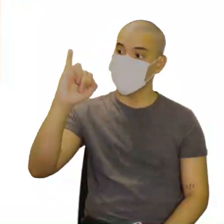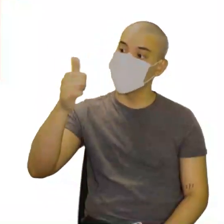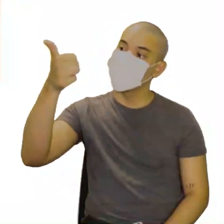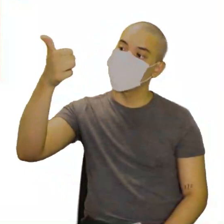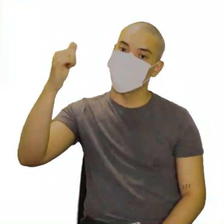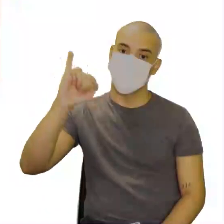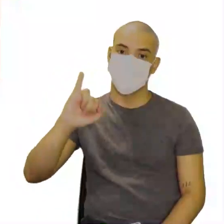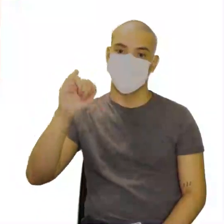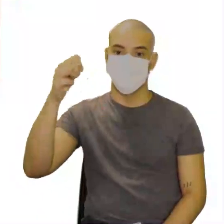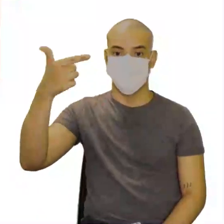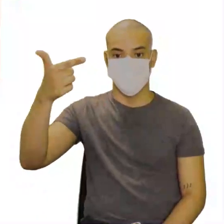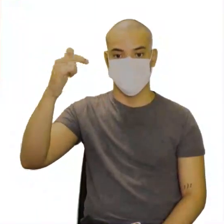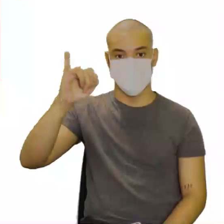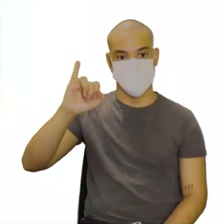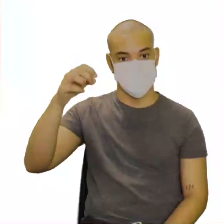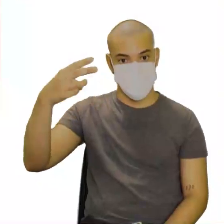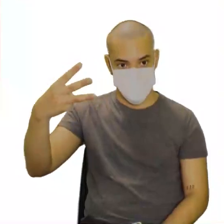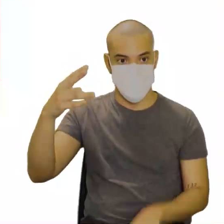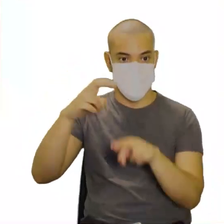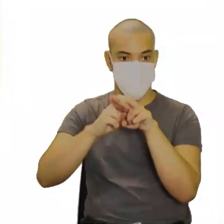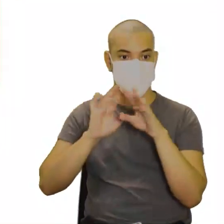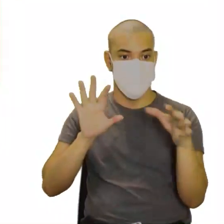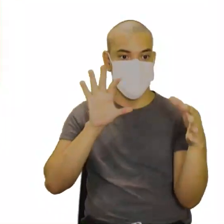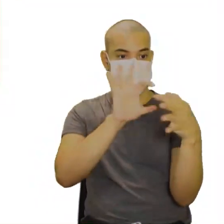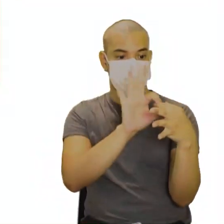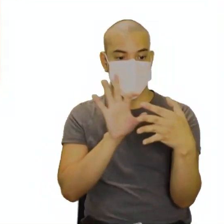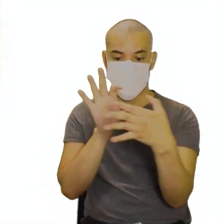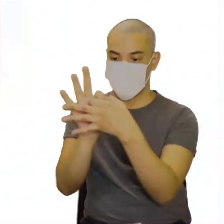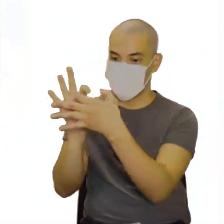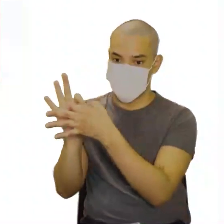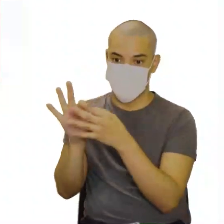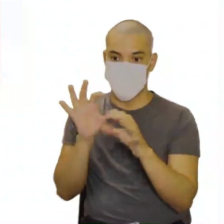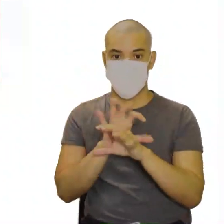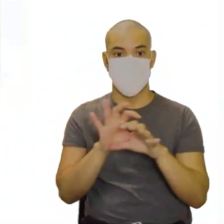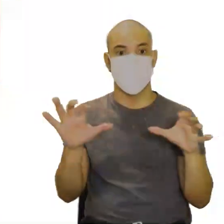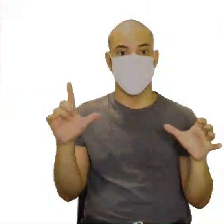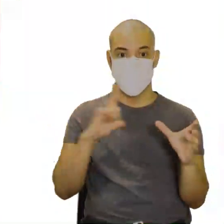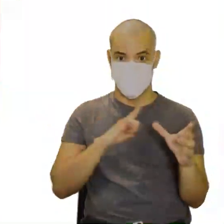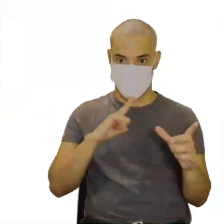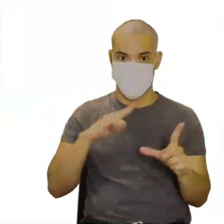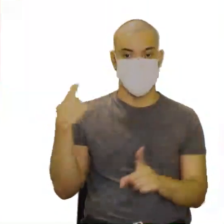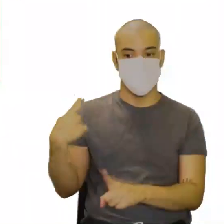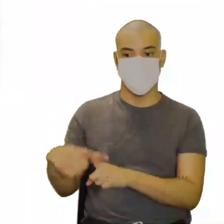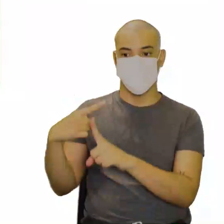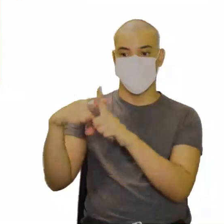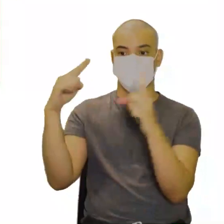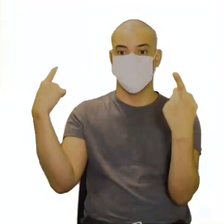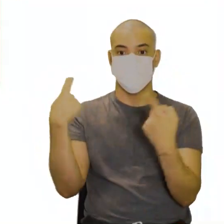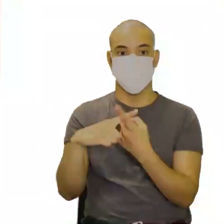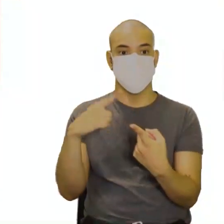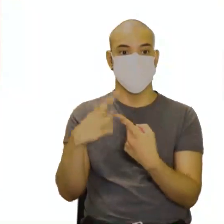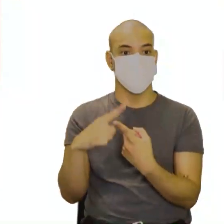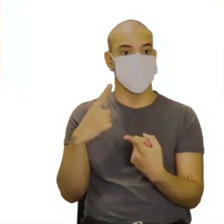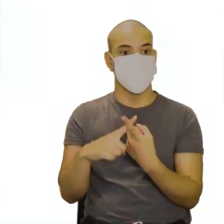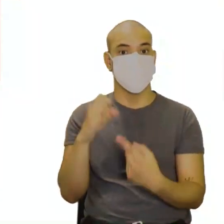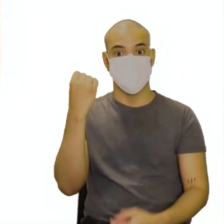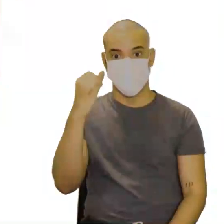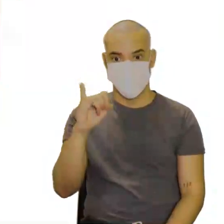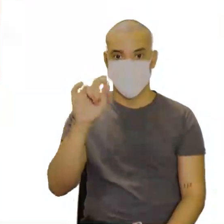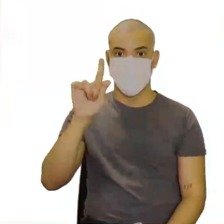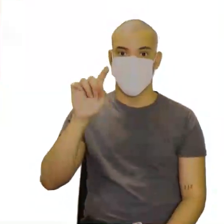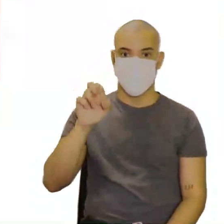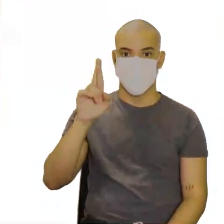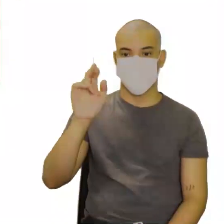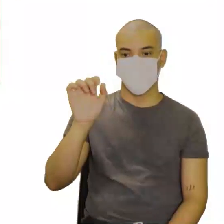E nesse tipo de associação, ela só é vantajosa quando os geradores são iguais.